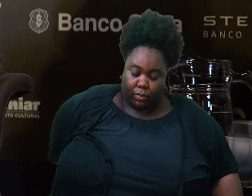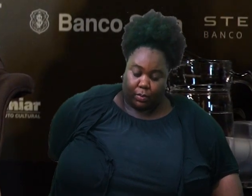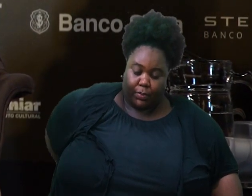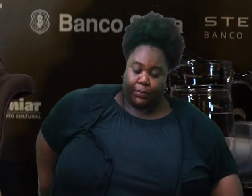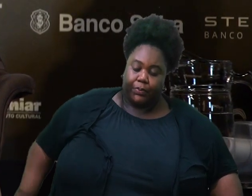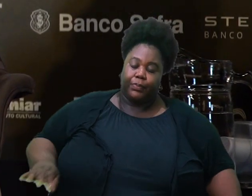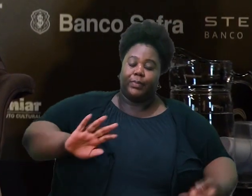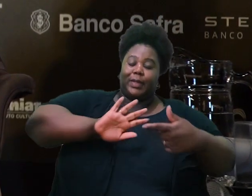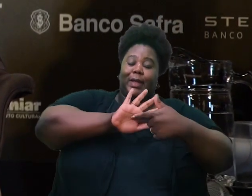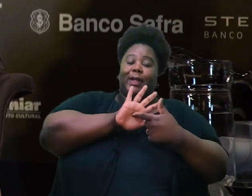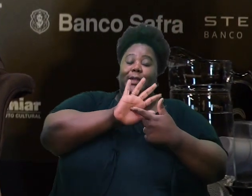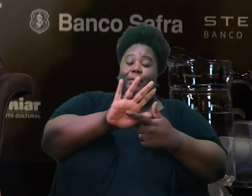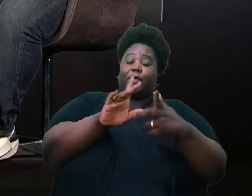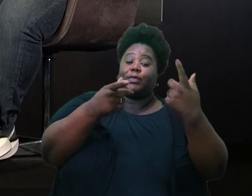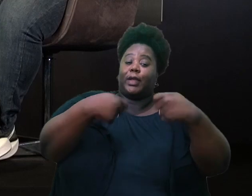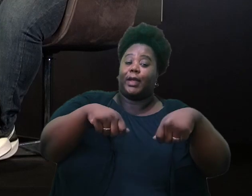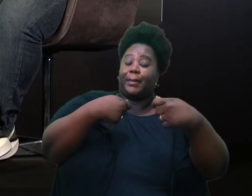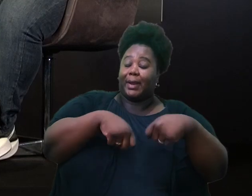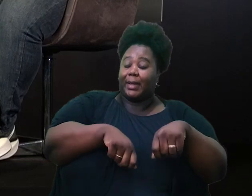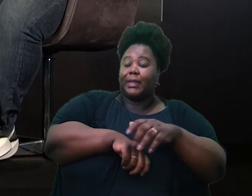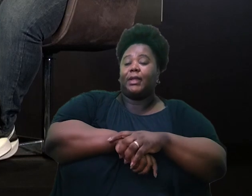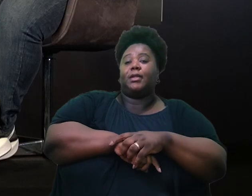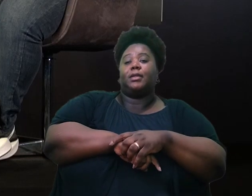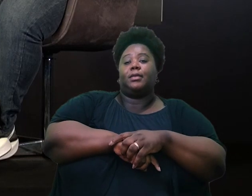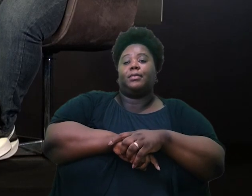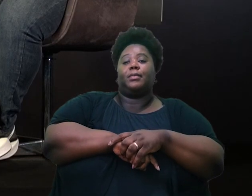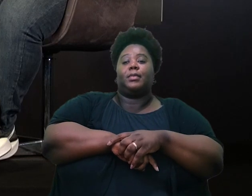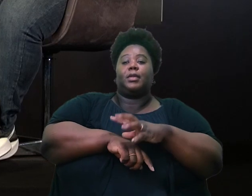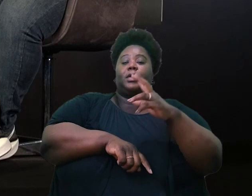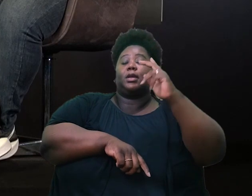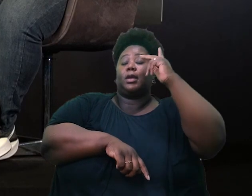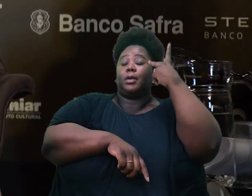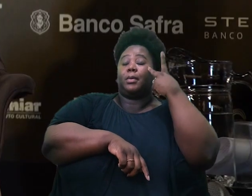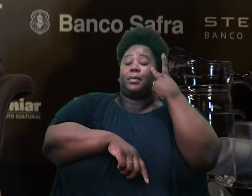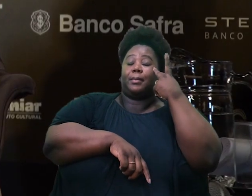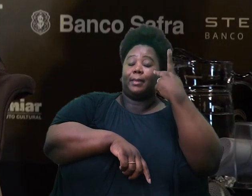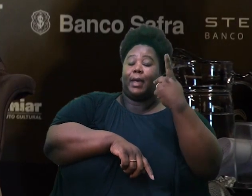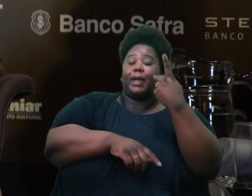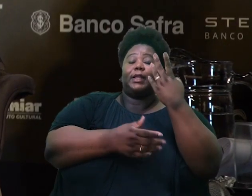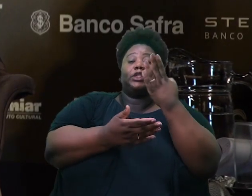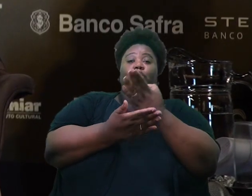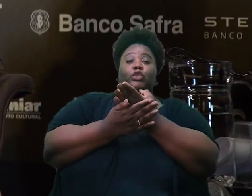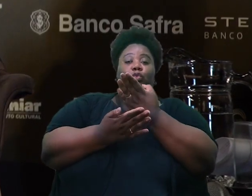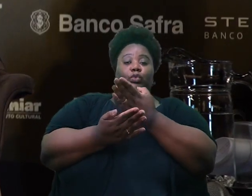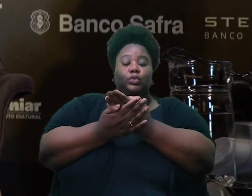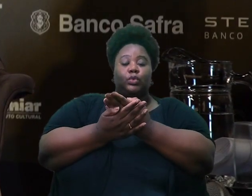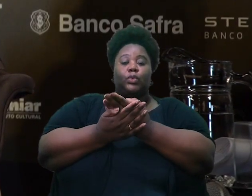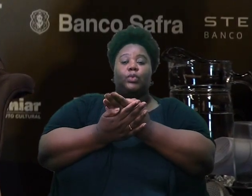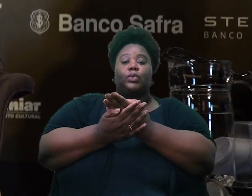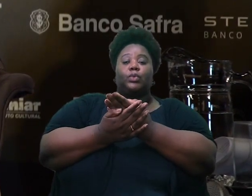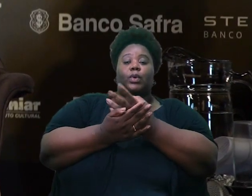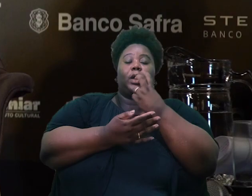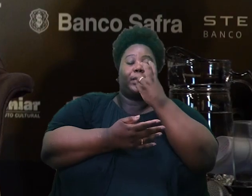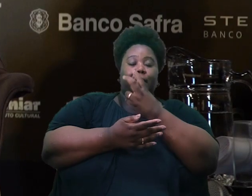de instrumentais específicos para se estudar a